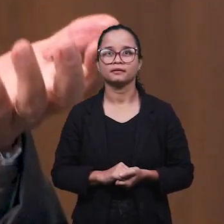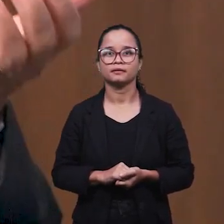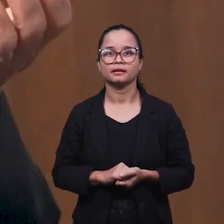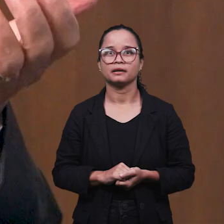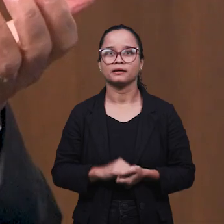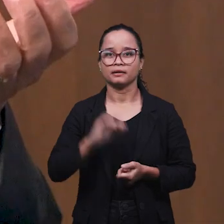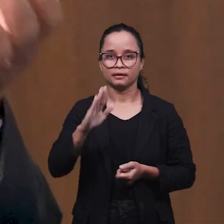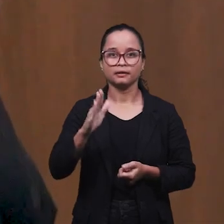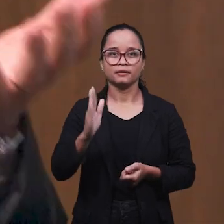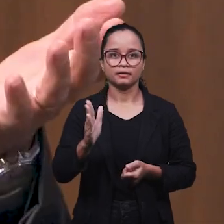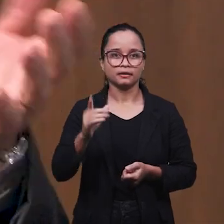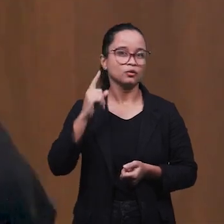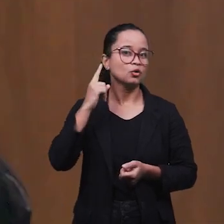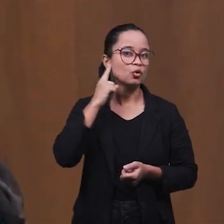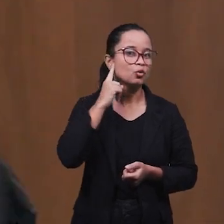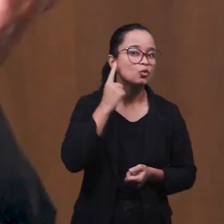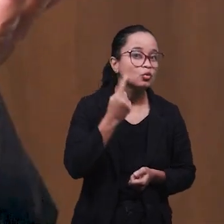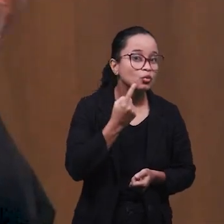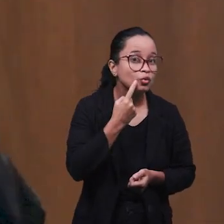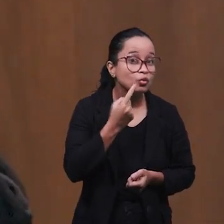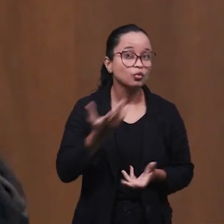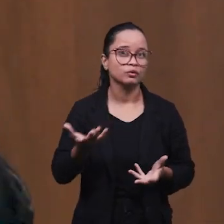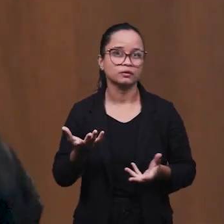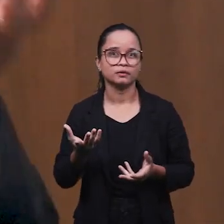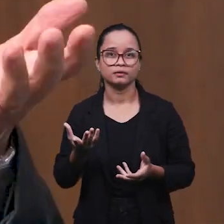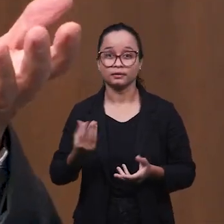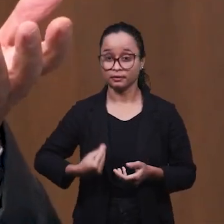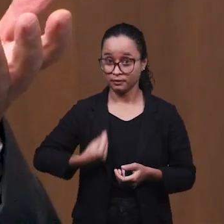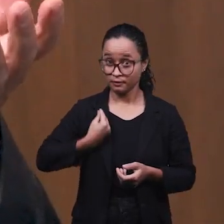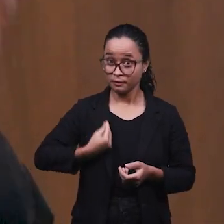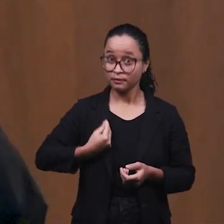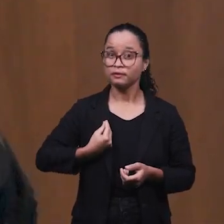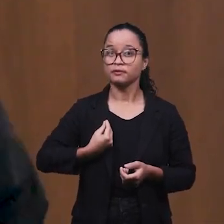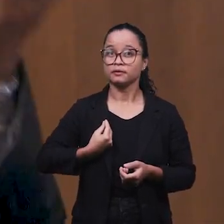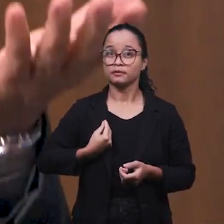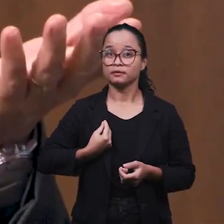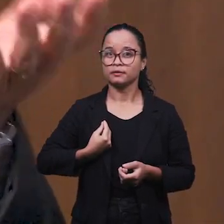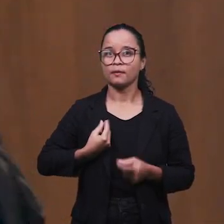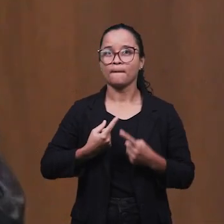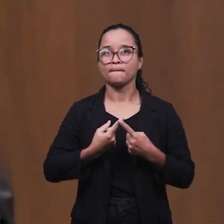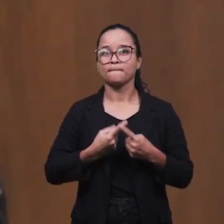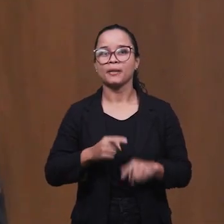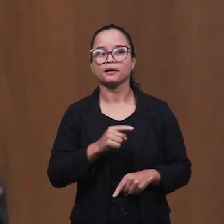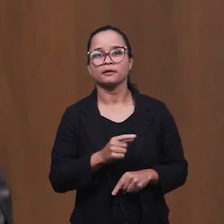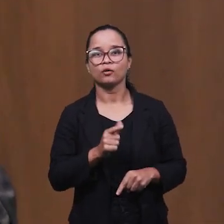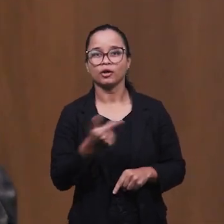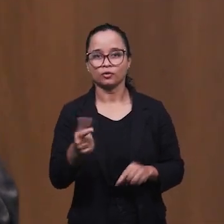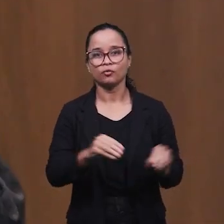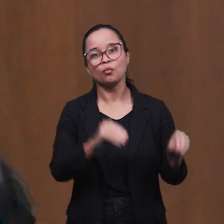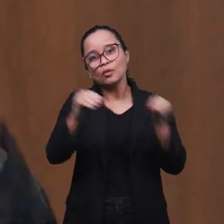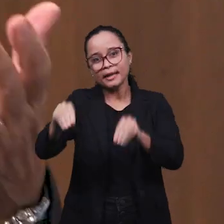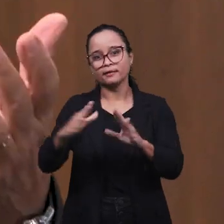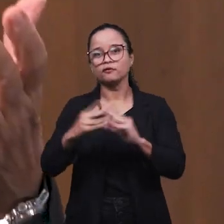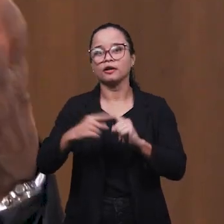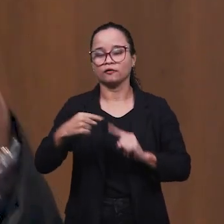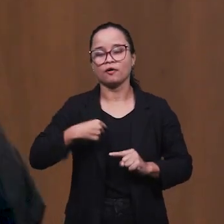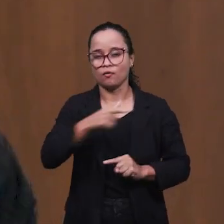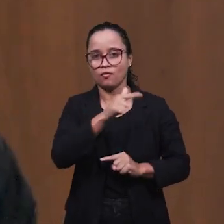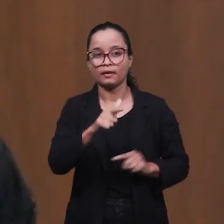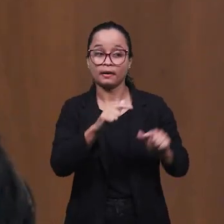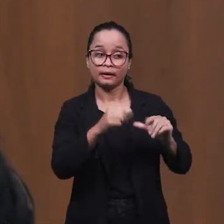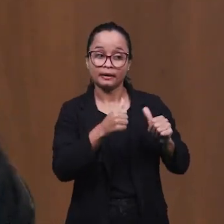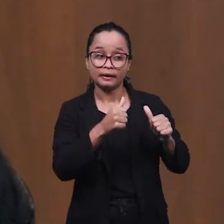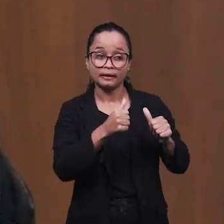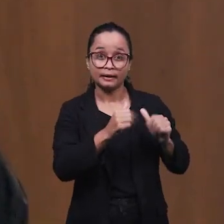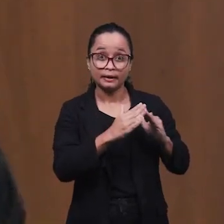Eles eram surdos, né? São surdos, que estão vivos até hoje. Estão na igreja, inclusive. Só que eu não estou lá mais, eu estou em outra igreja. Mas o que a gente fazia? Pegava